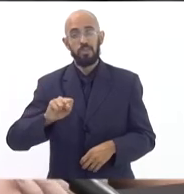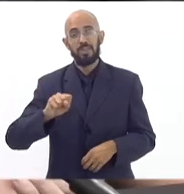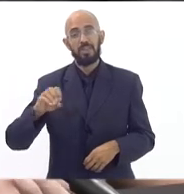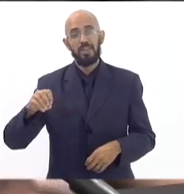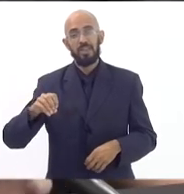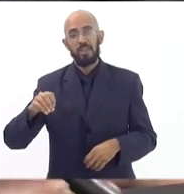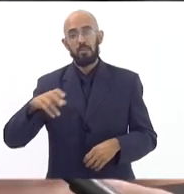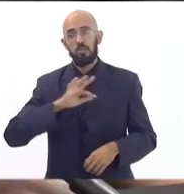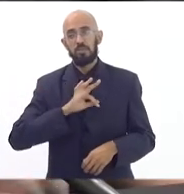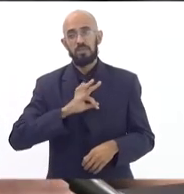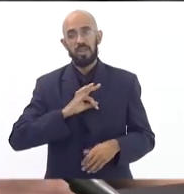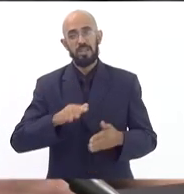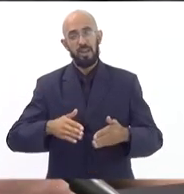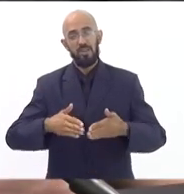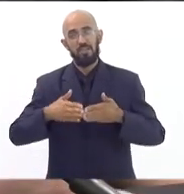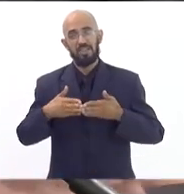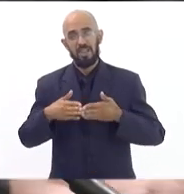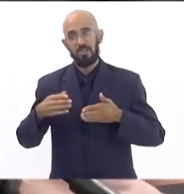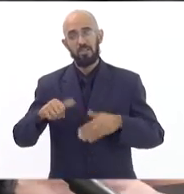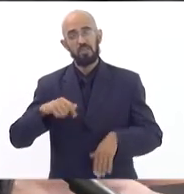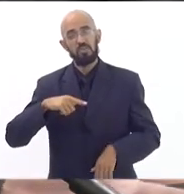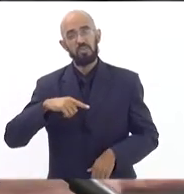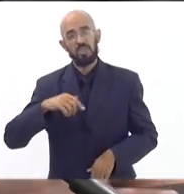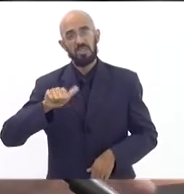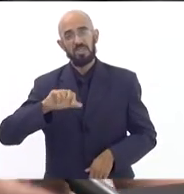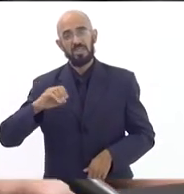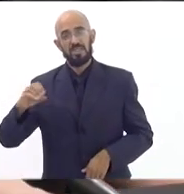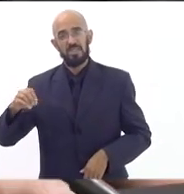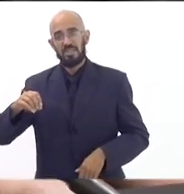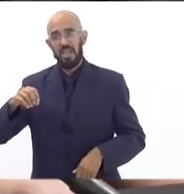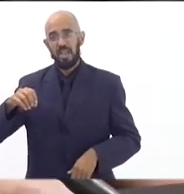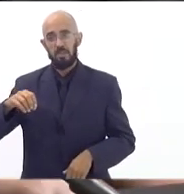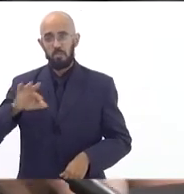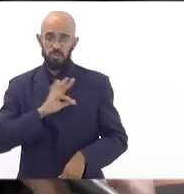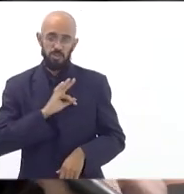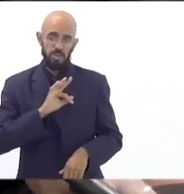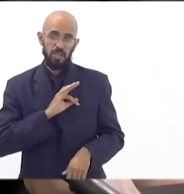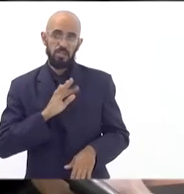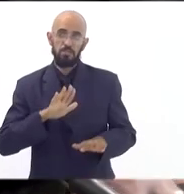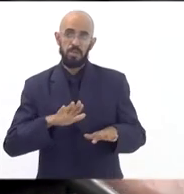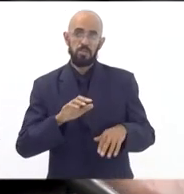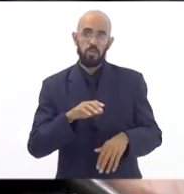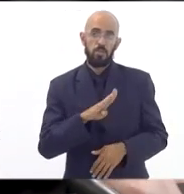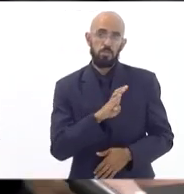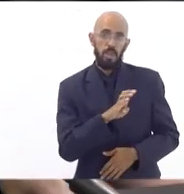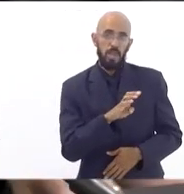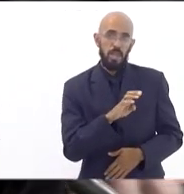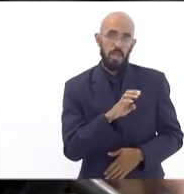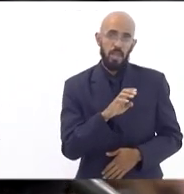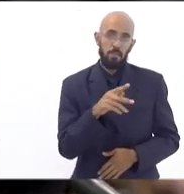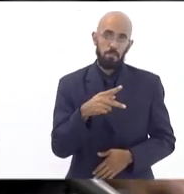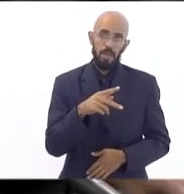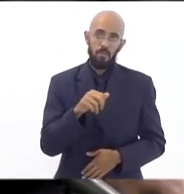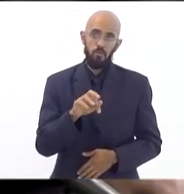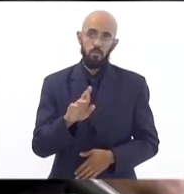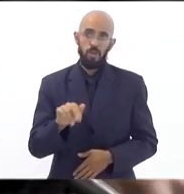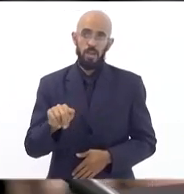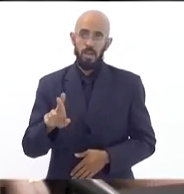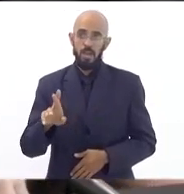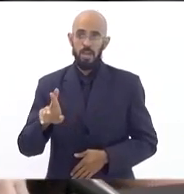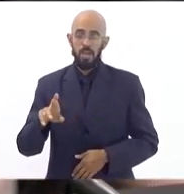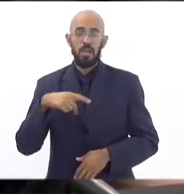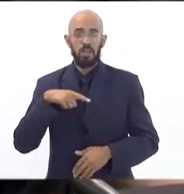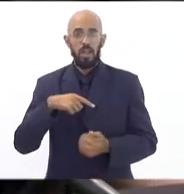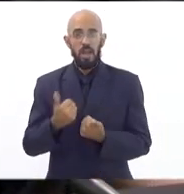hoje então no sempre se acha que trabalhavam como são hoje sendo que o bebê recebe apoio do regime adicional de